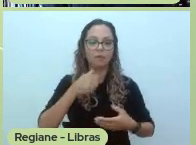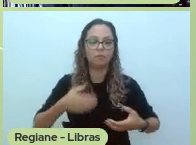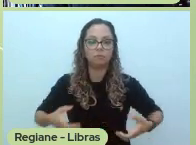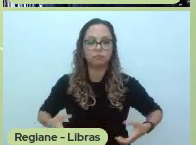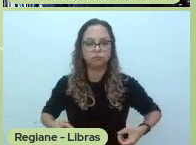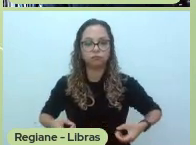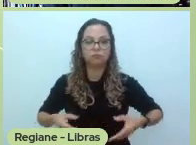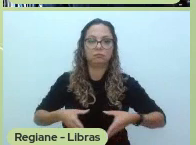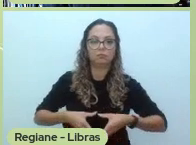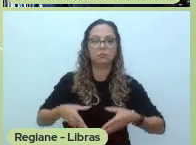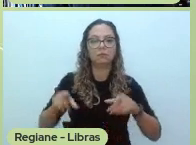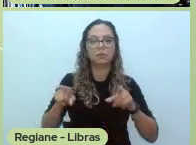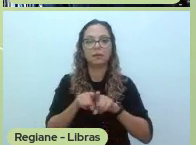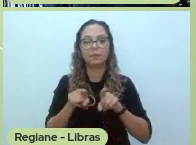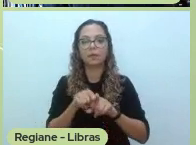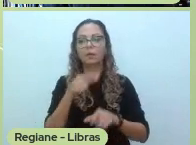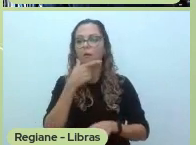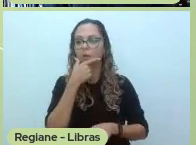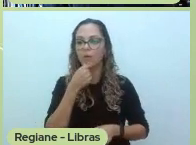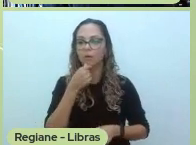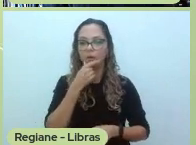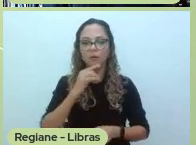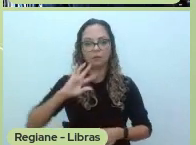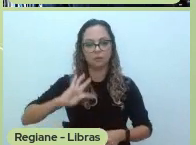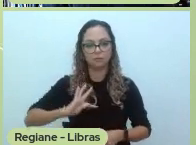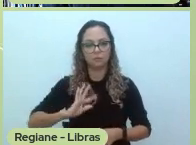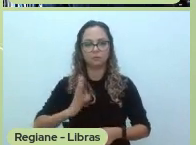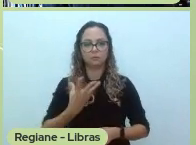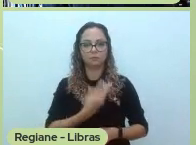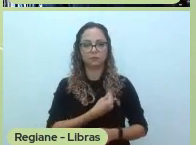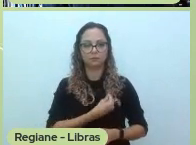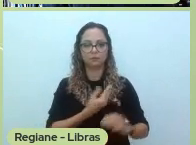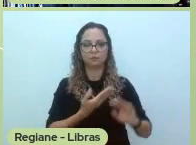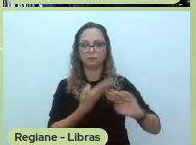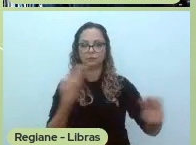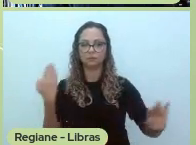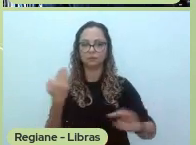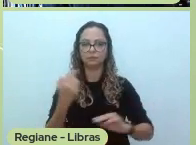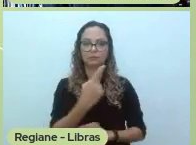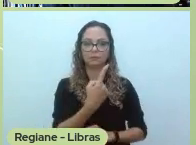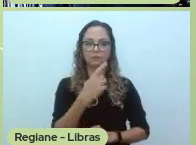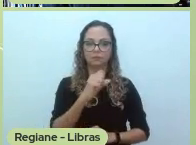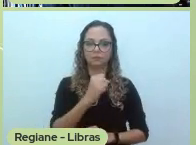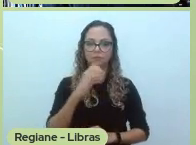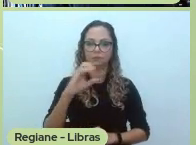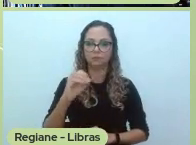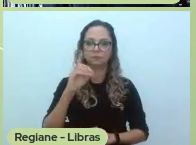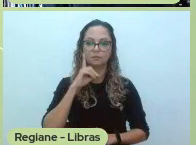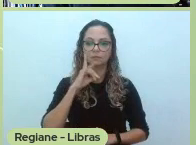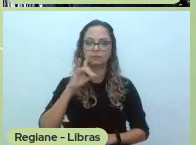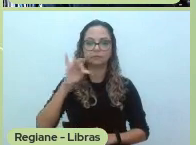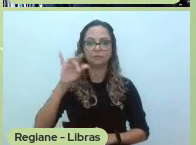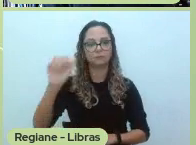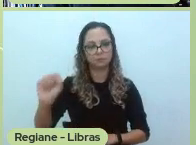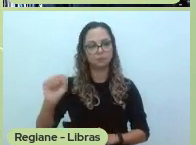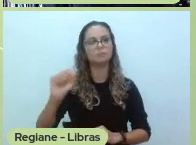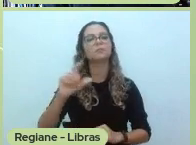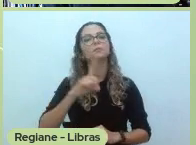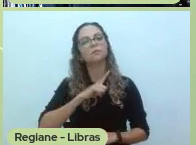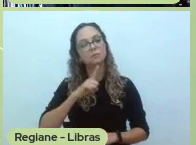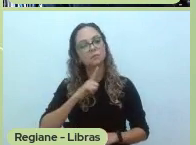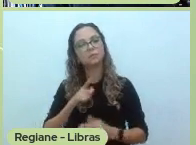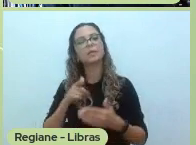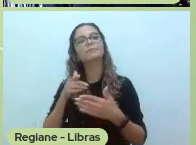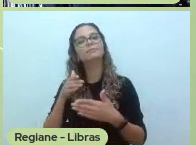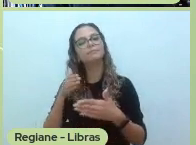trans, terão o direito ao período de 180 dias. Isso também quebra alguns paradigmas, né? E para nós é muito